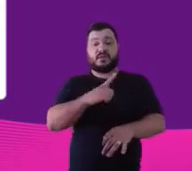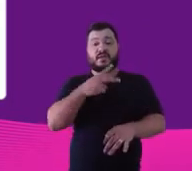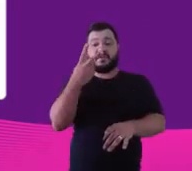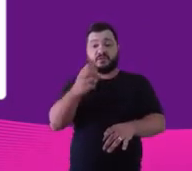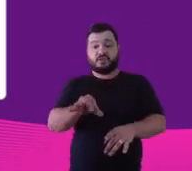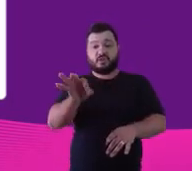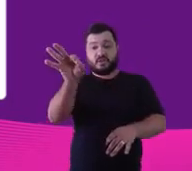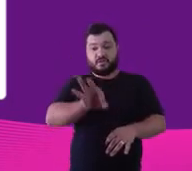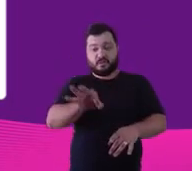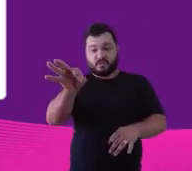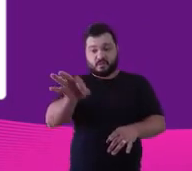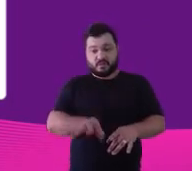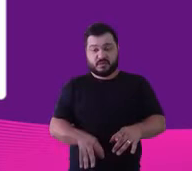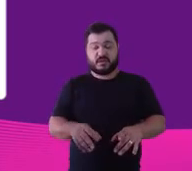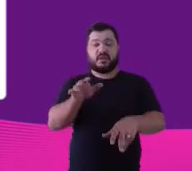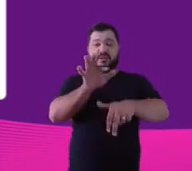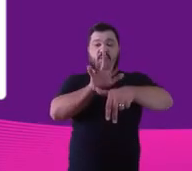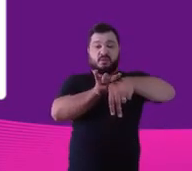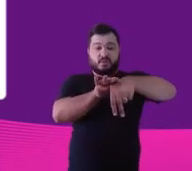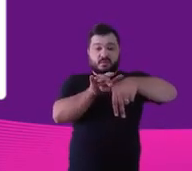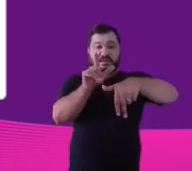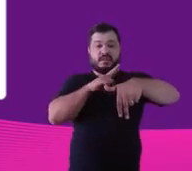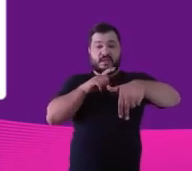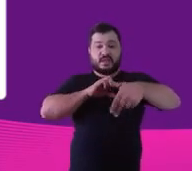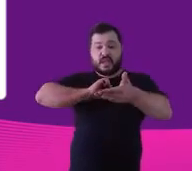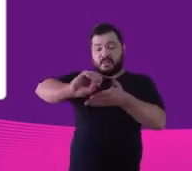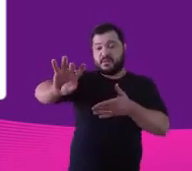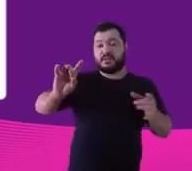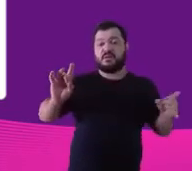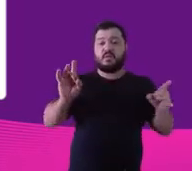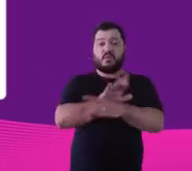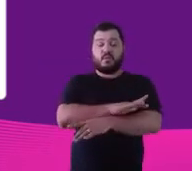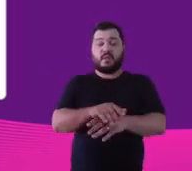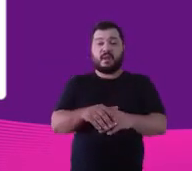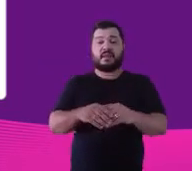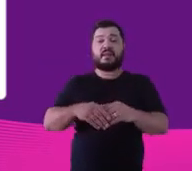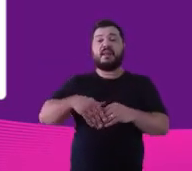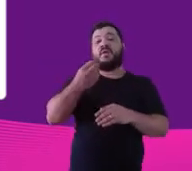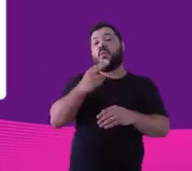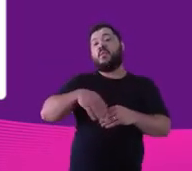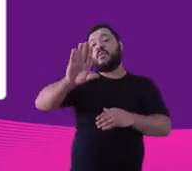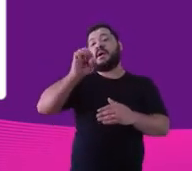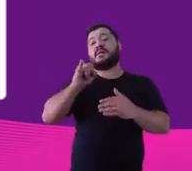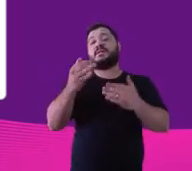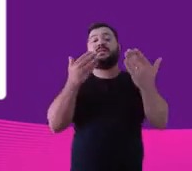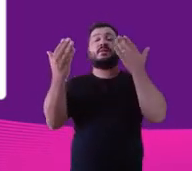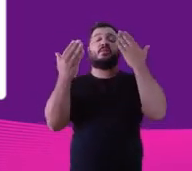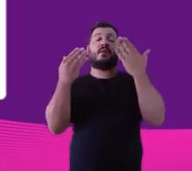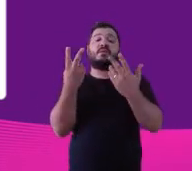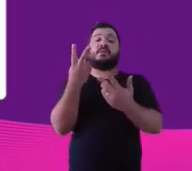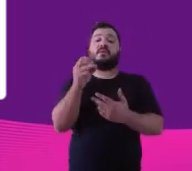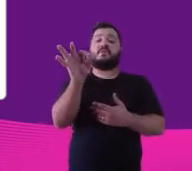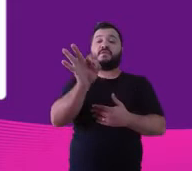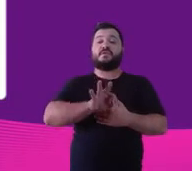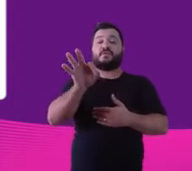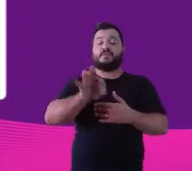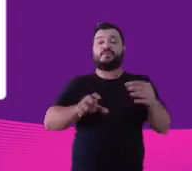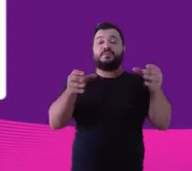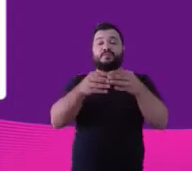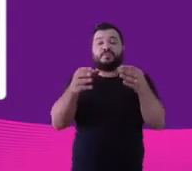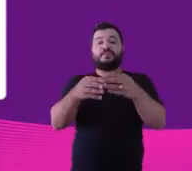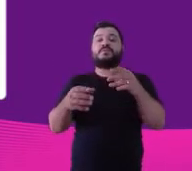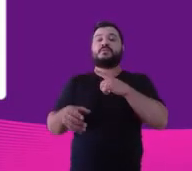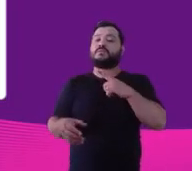as vinte e nove porcento dos pacientes missão Complet Street quando comparado com as vinte por cento porque